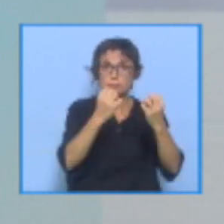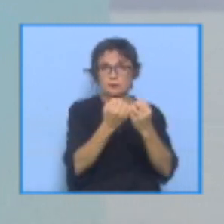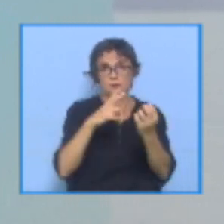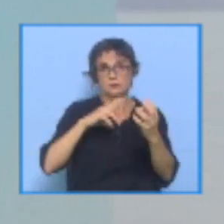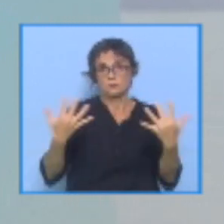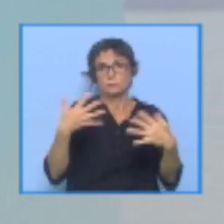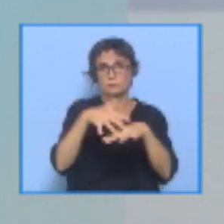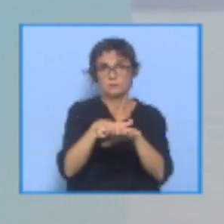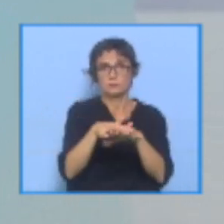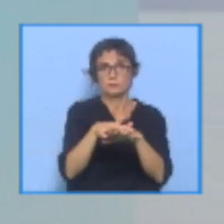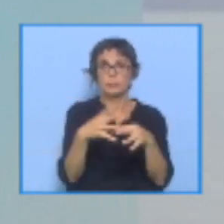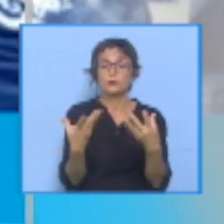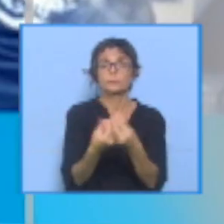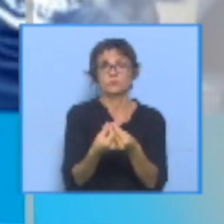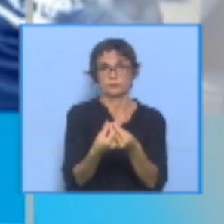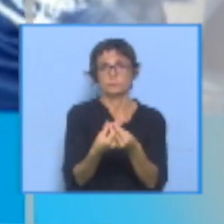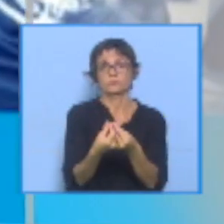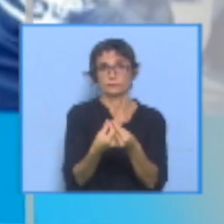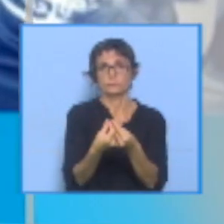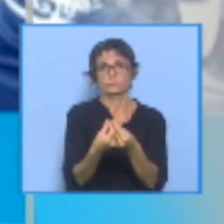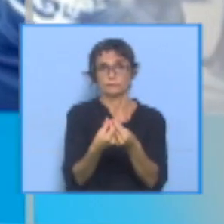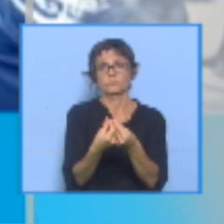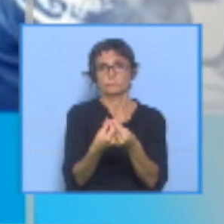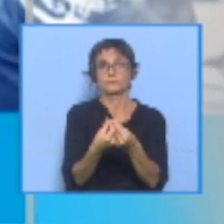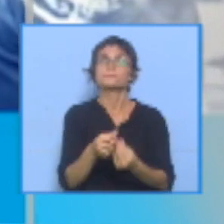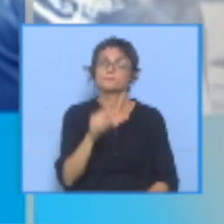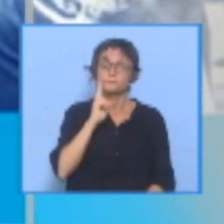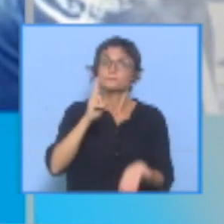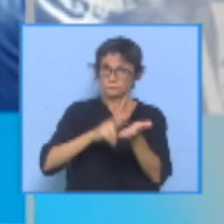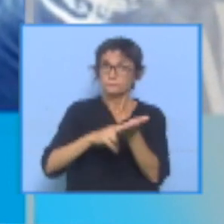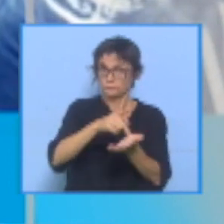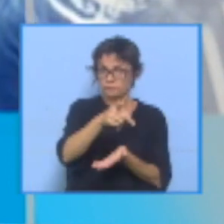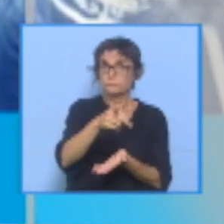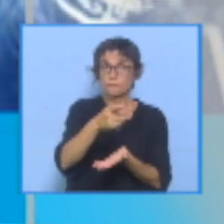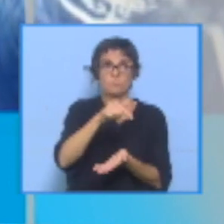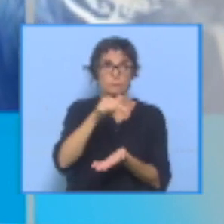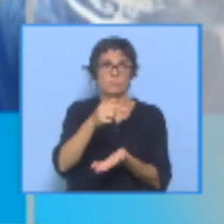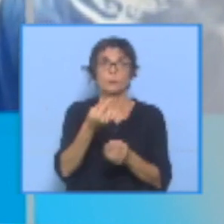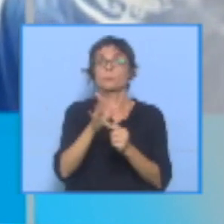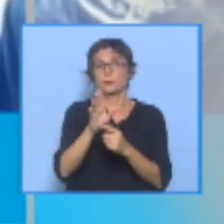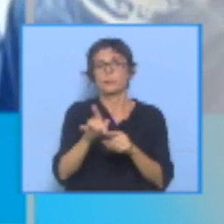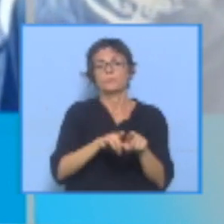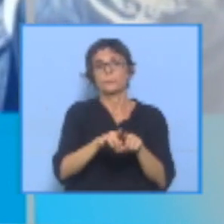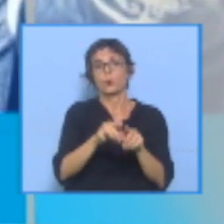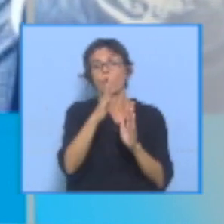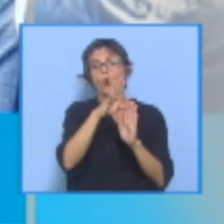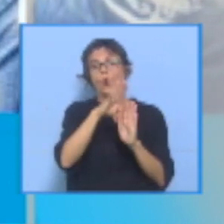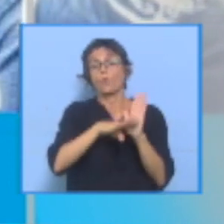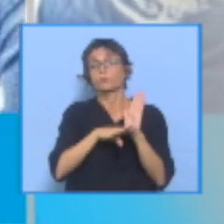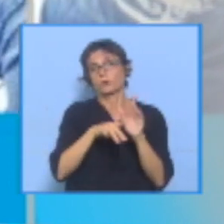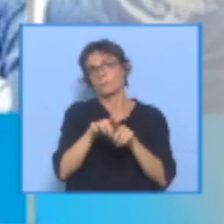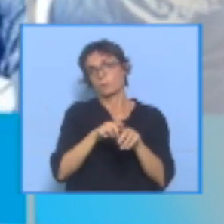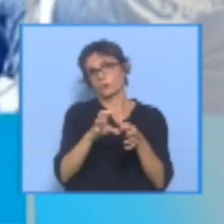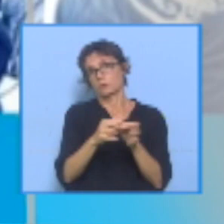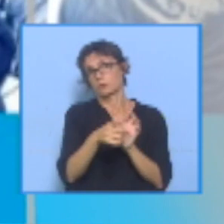percepção. E aí o apelo também, e nesta mensagem também vai para os programas políticos, para que tenham em